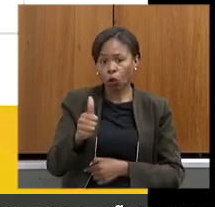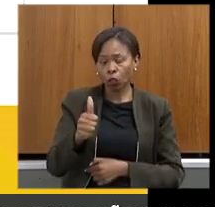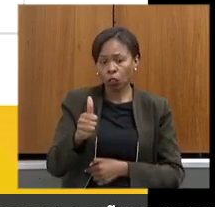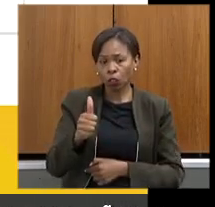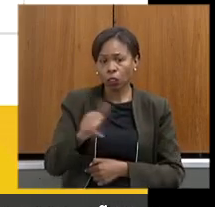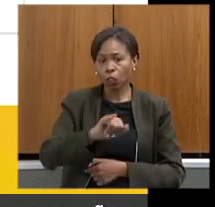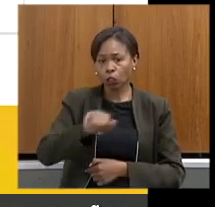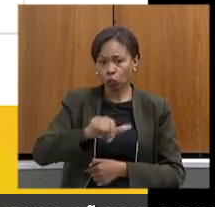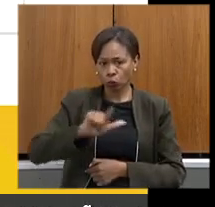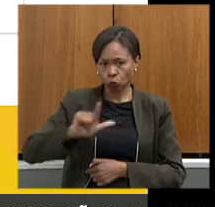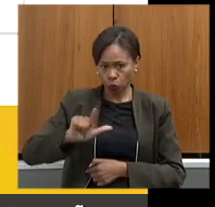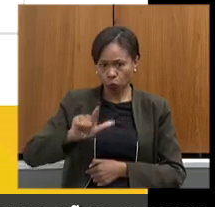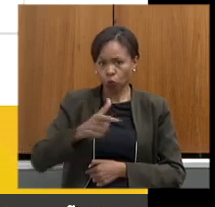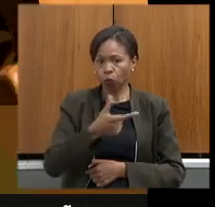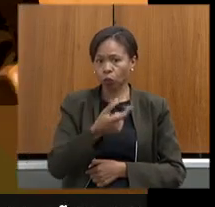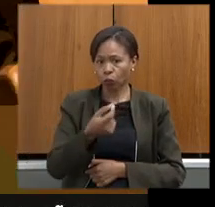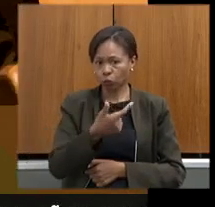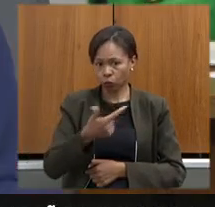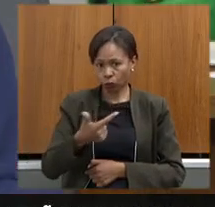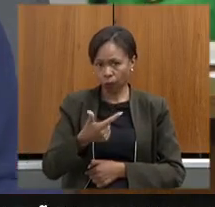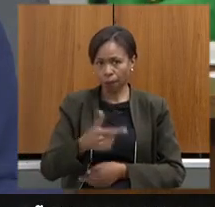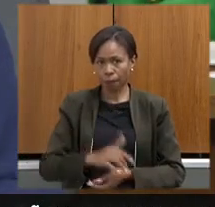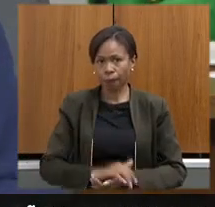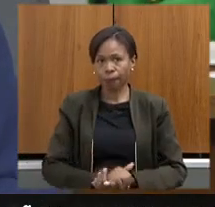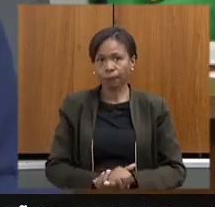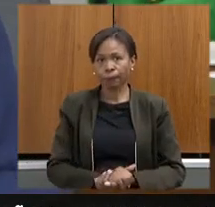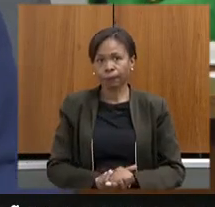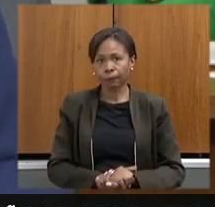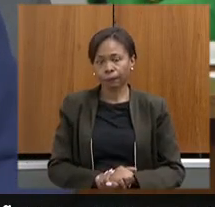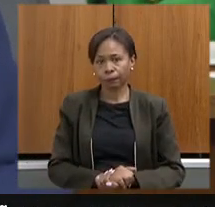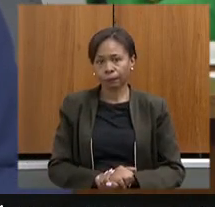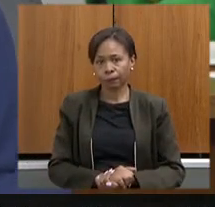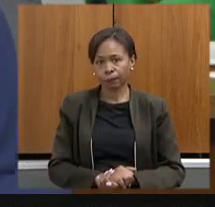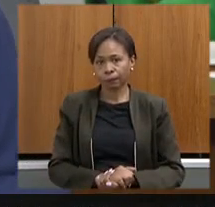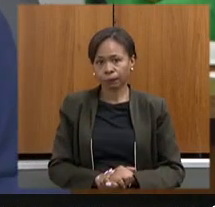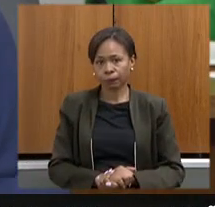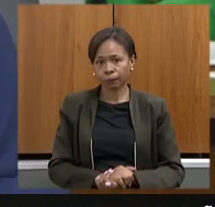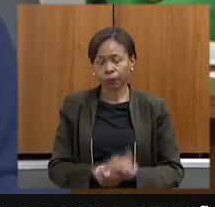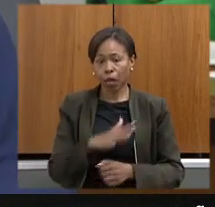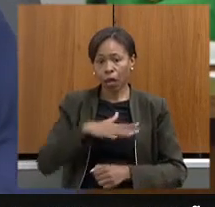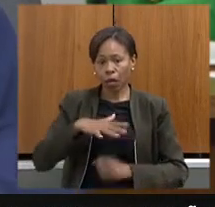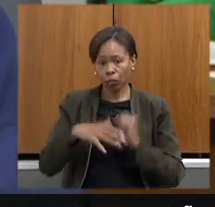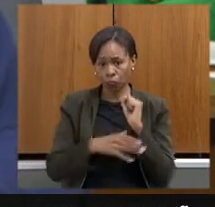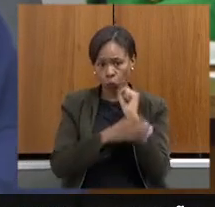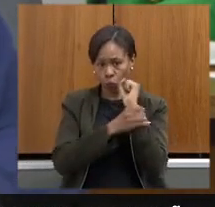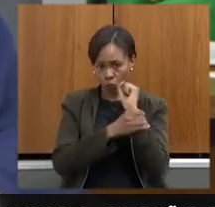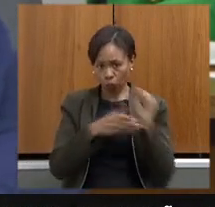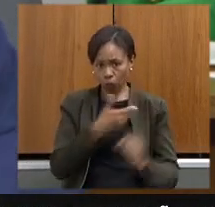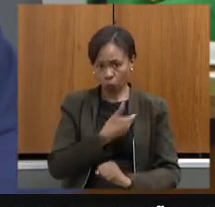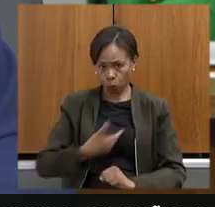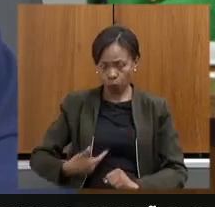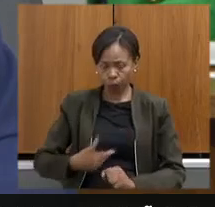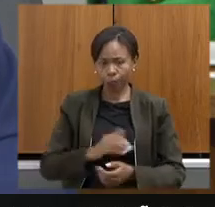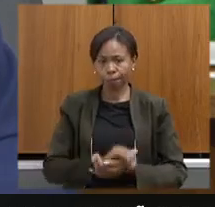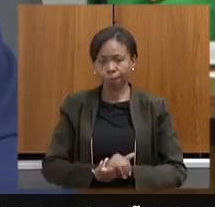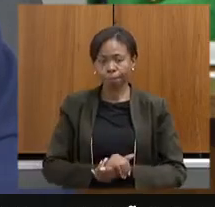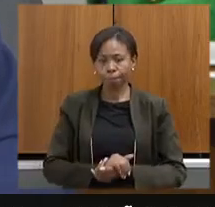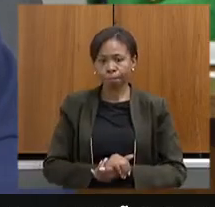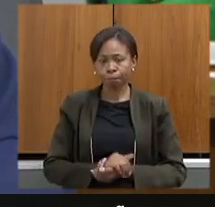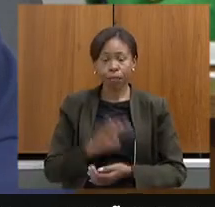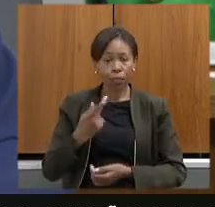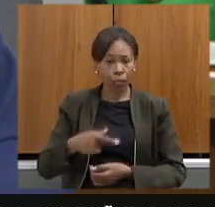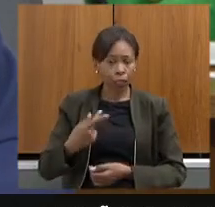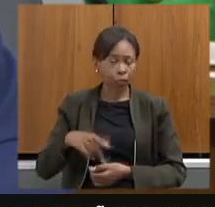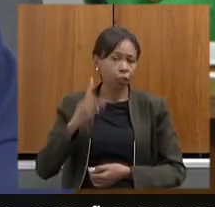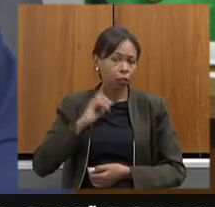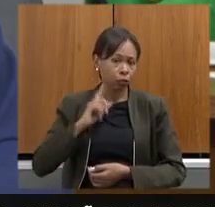set de 2022 é uma segurança pública na nossa segurança pública do Estado